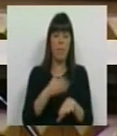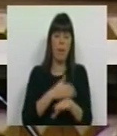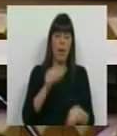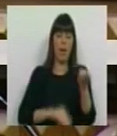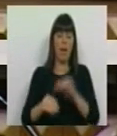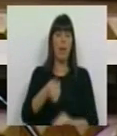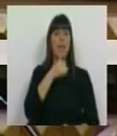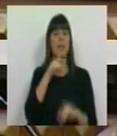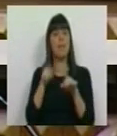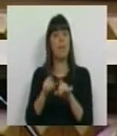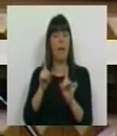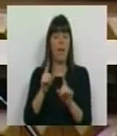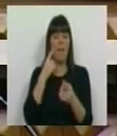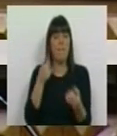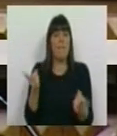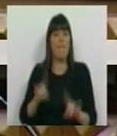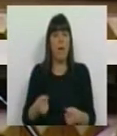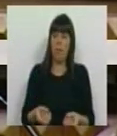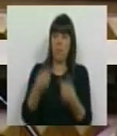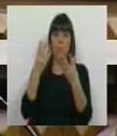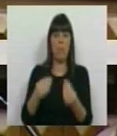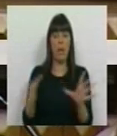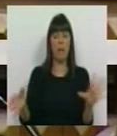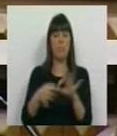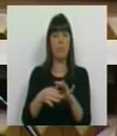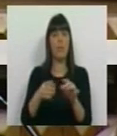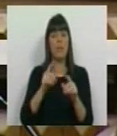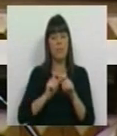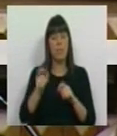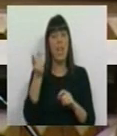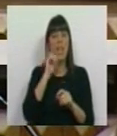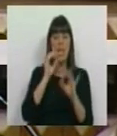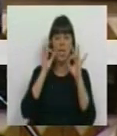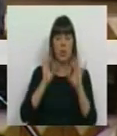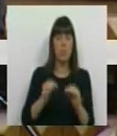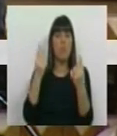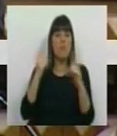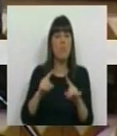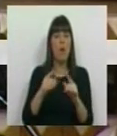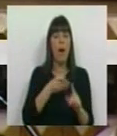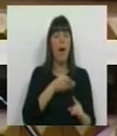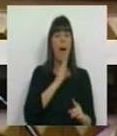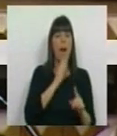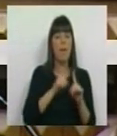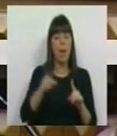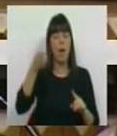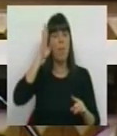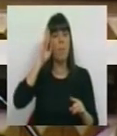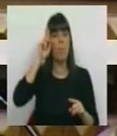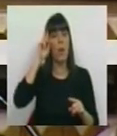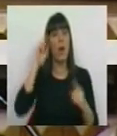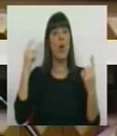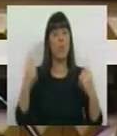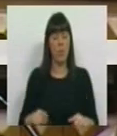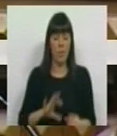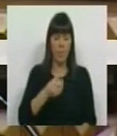pré-eleitoral determinaram o ressurgimento das ligações em dias específicos e apenas entre Abrantes e Porto Alegre. O